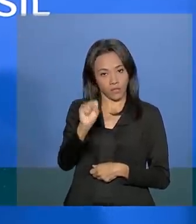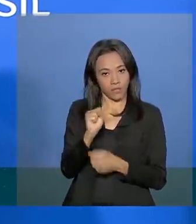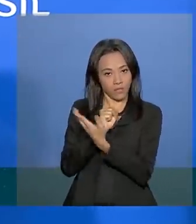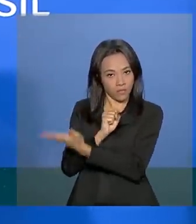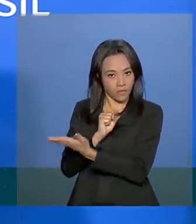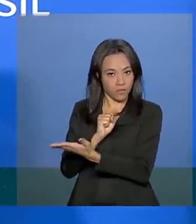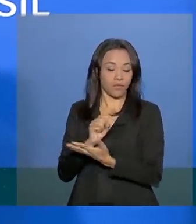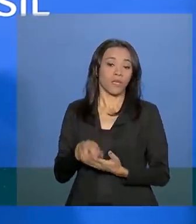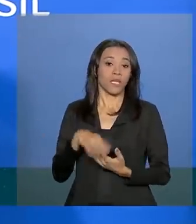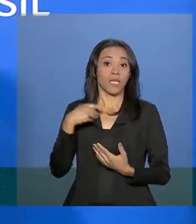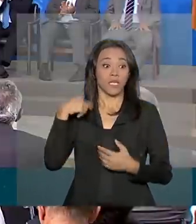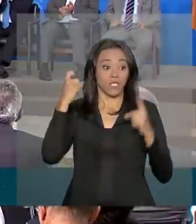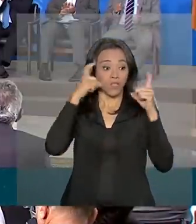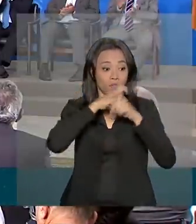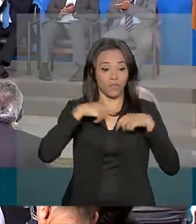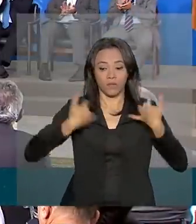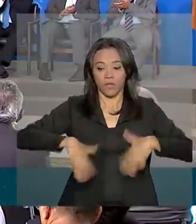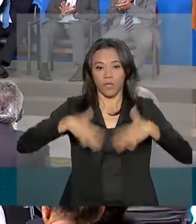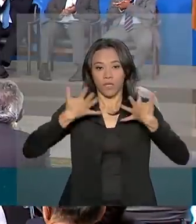momentos difíceis